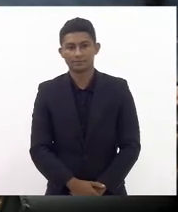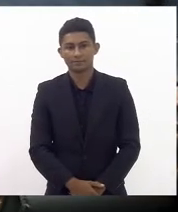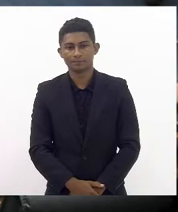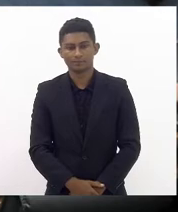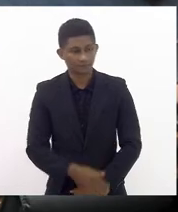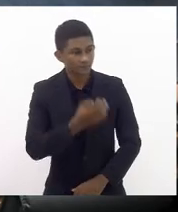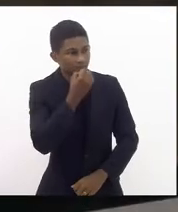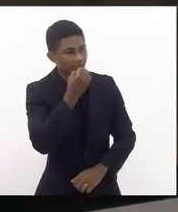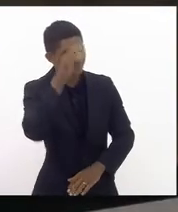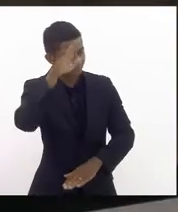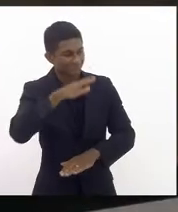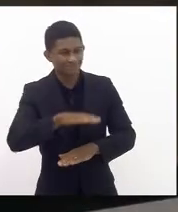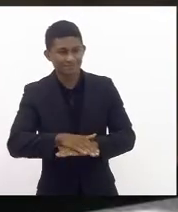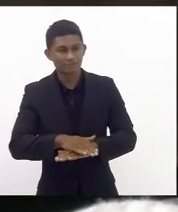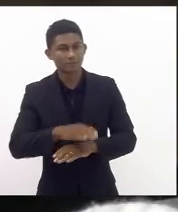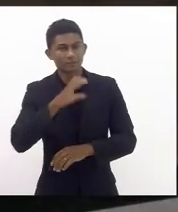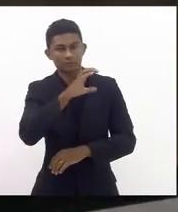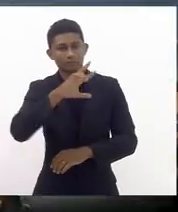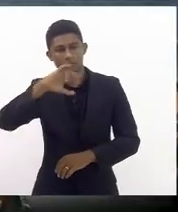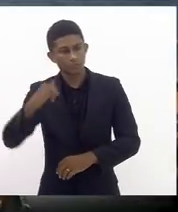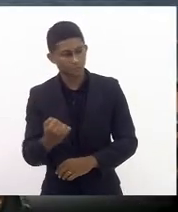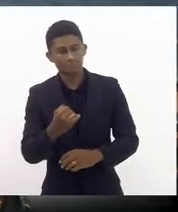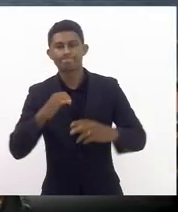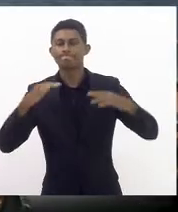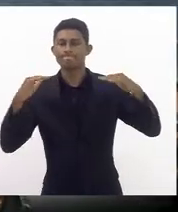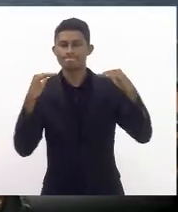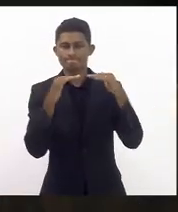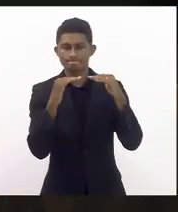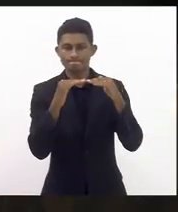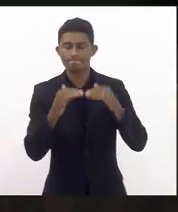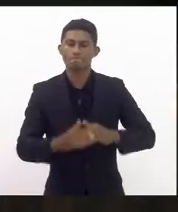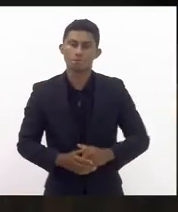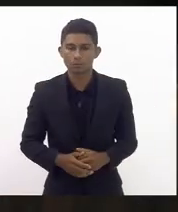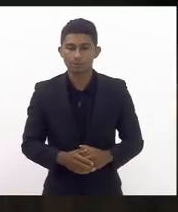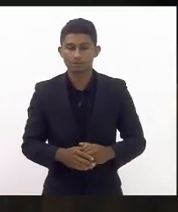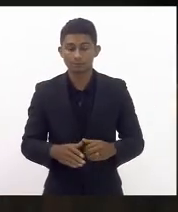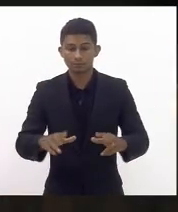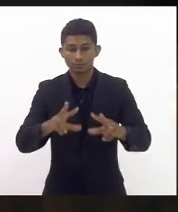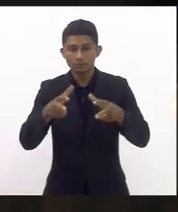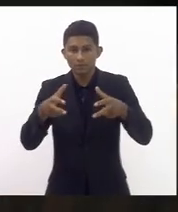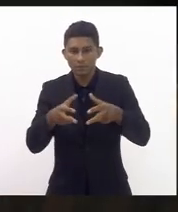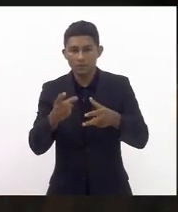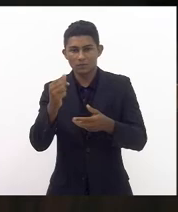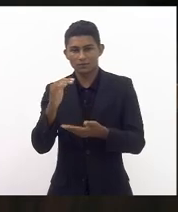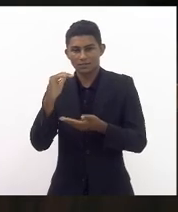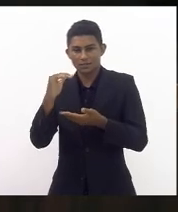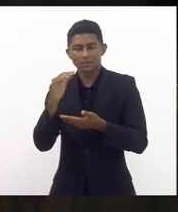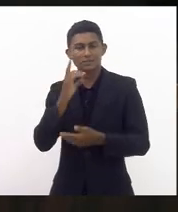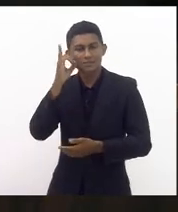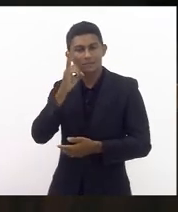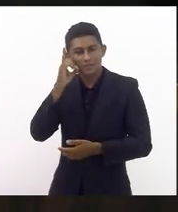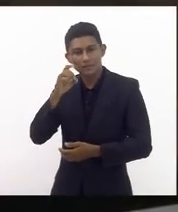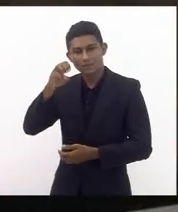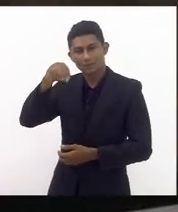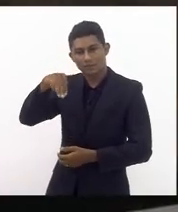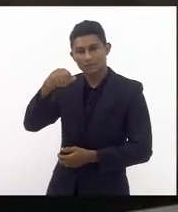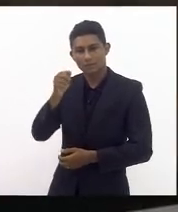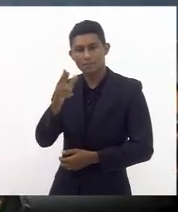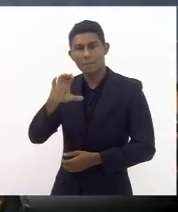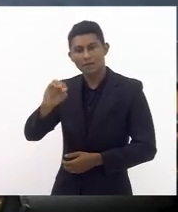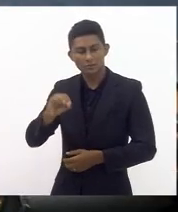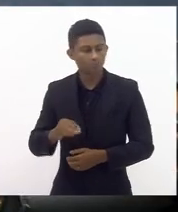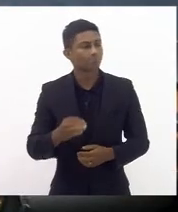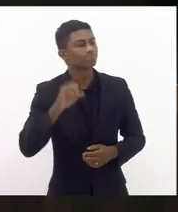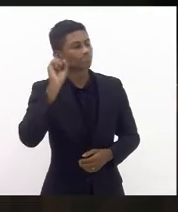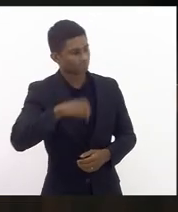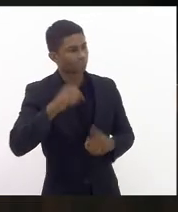Boa tarde, presidente. Acompanho a CCJ. Pela Comissão de Orçamento, deputado Márcio Pacheco. Favorável.